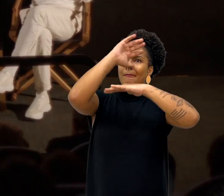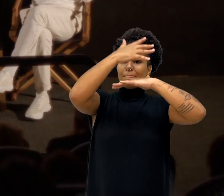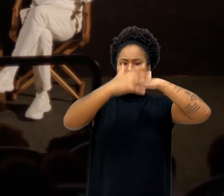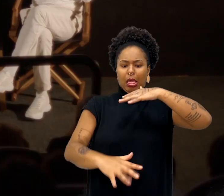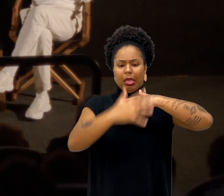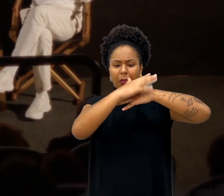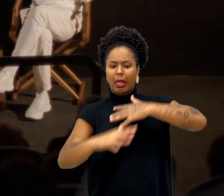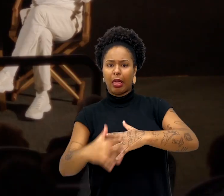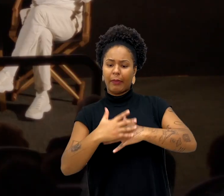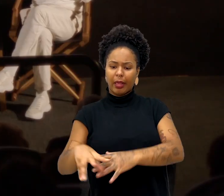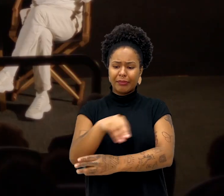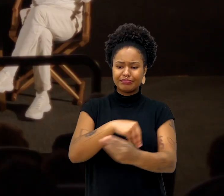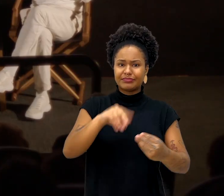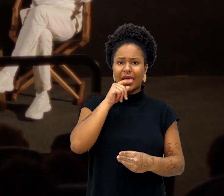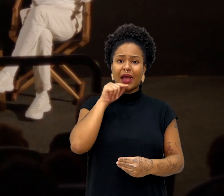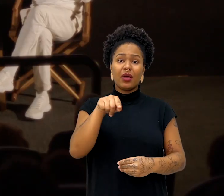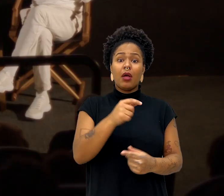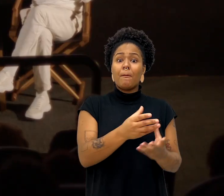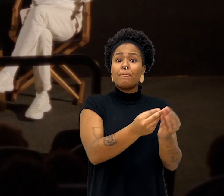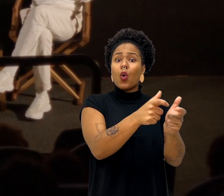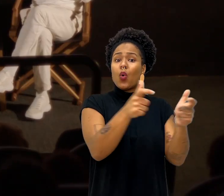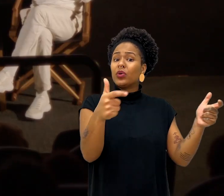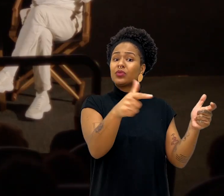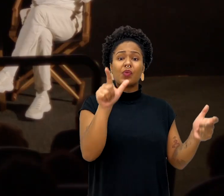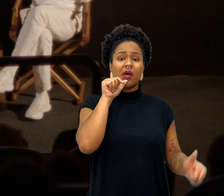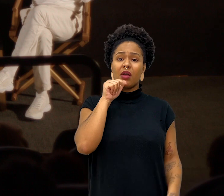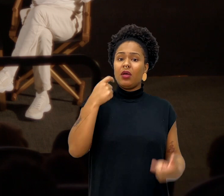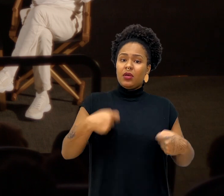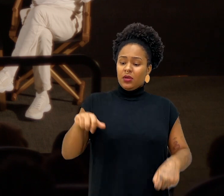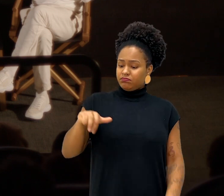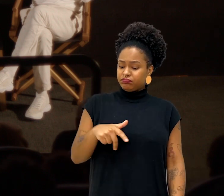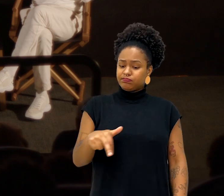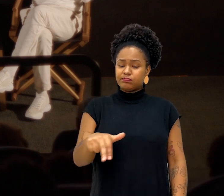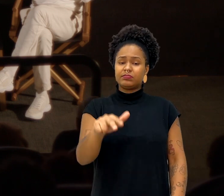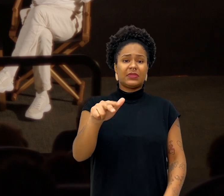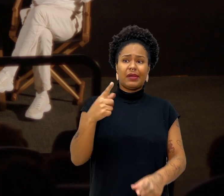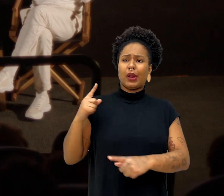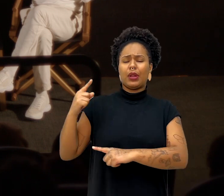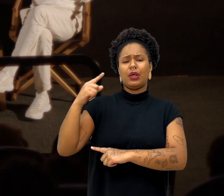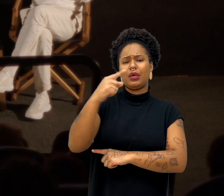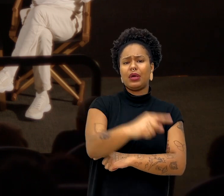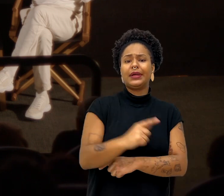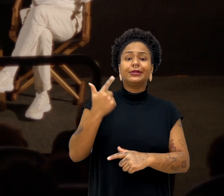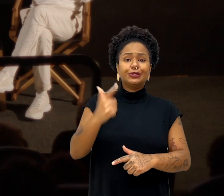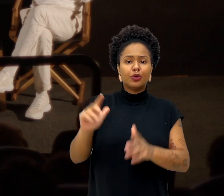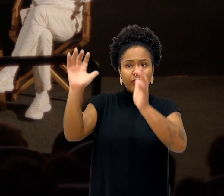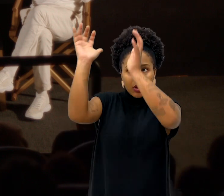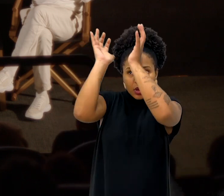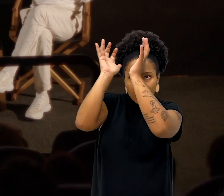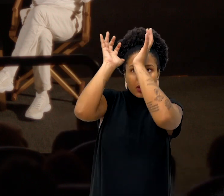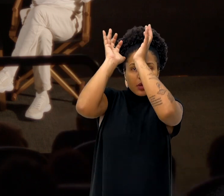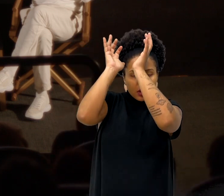desabaram. E muitos deles também não têm água. Tem que caminhar quilômetros, remontando a lata d'água